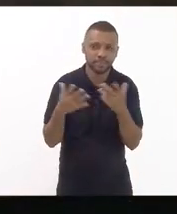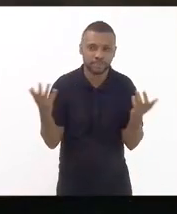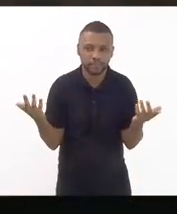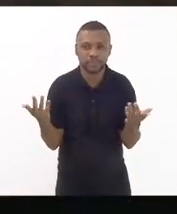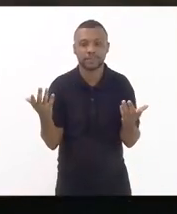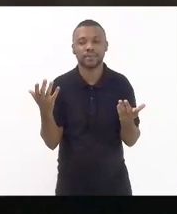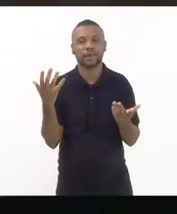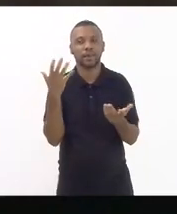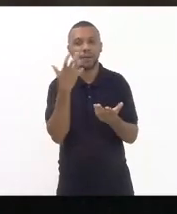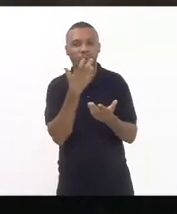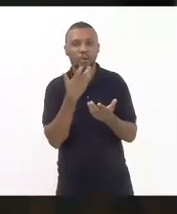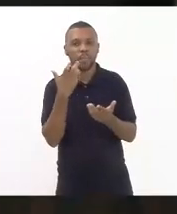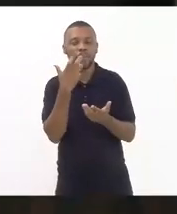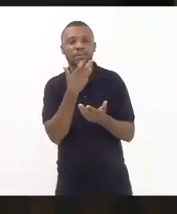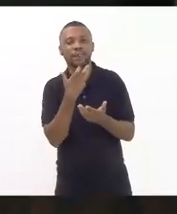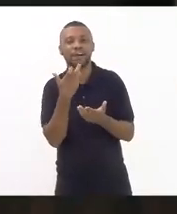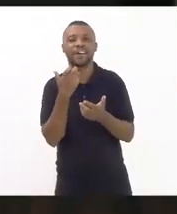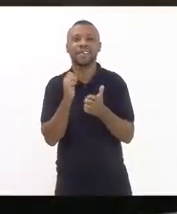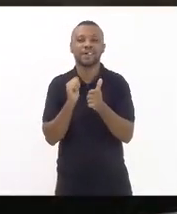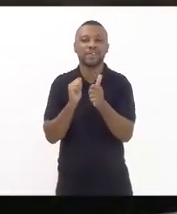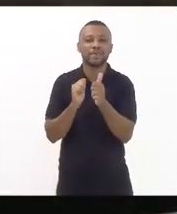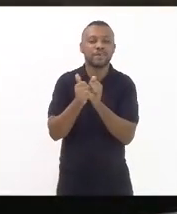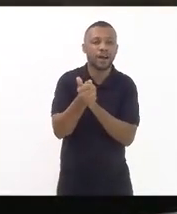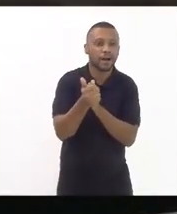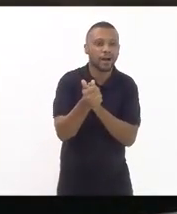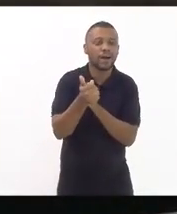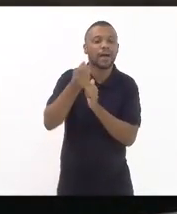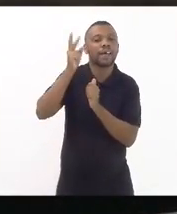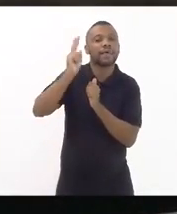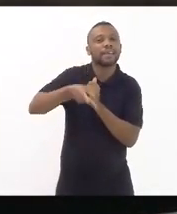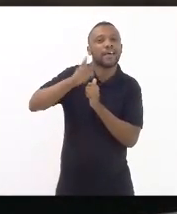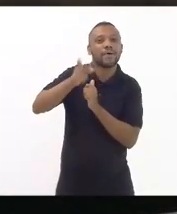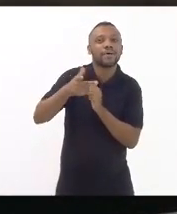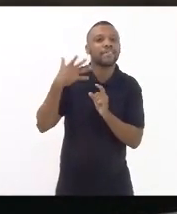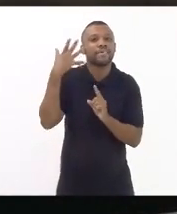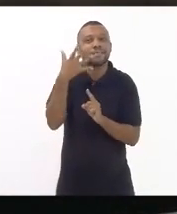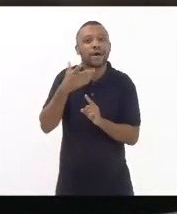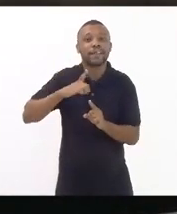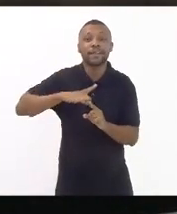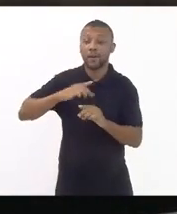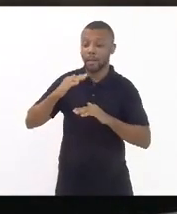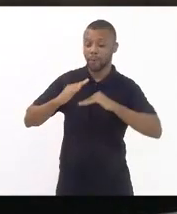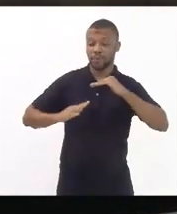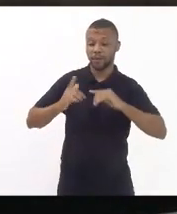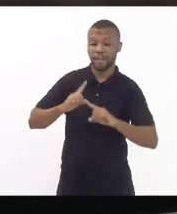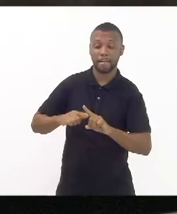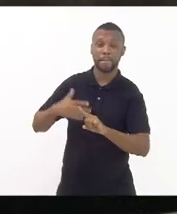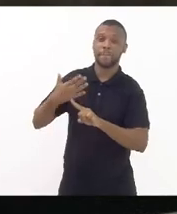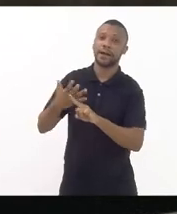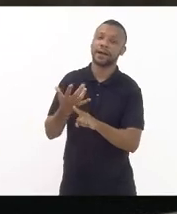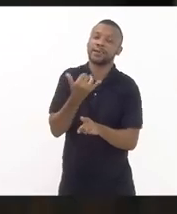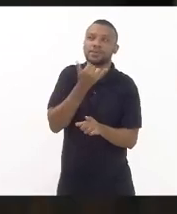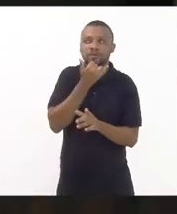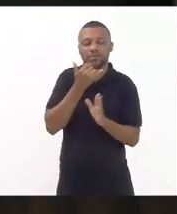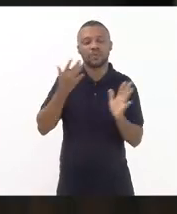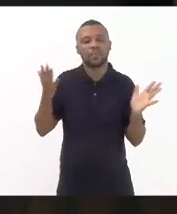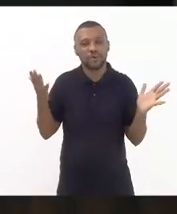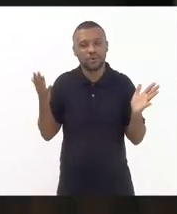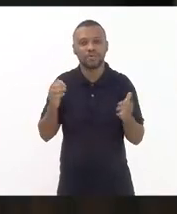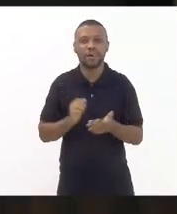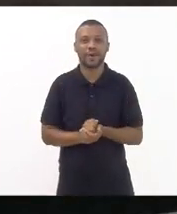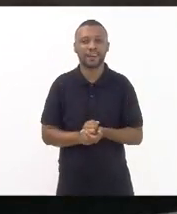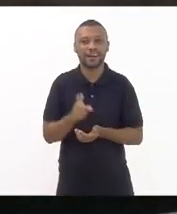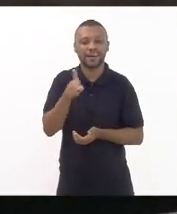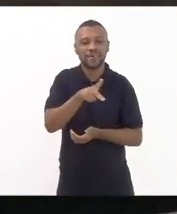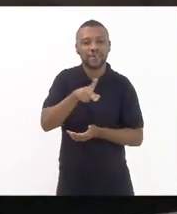Compositor... Agora eu te interrompo logo. Jogador de futebol... Cada vez que Vossa Excelência fala, tem uma profissão a mais. Estou sem voz por causa de Vossa Excelência. Professor de balé.